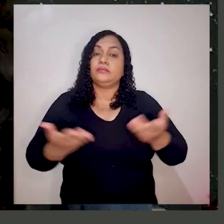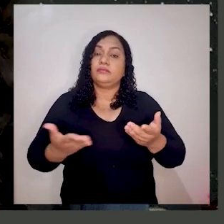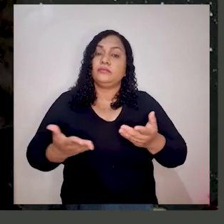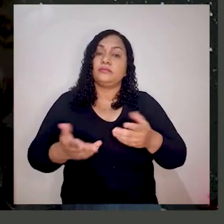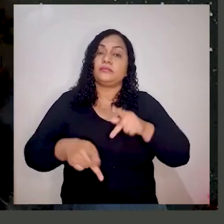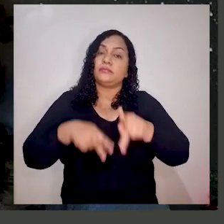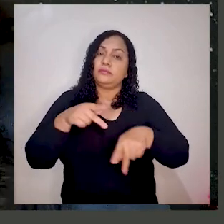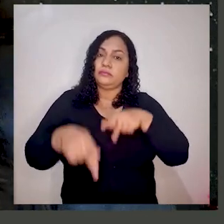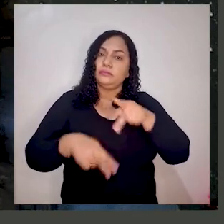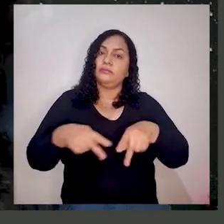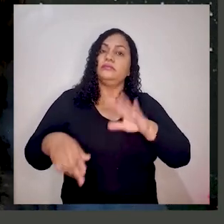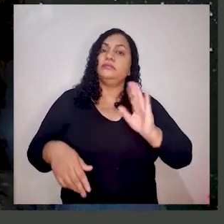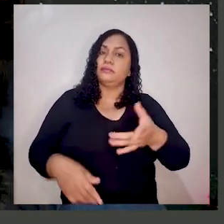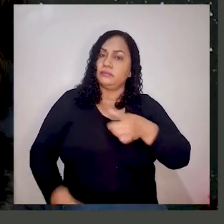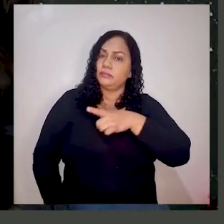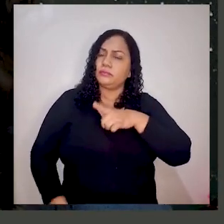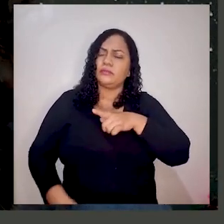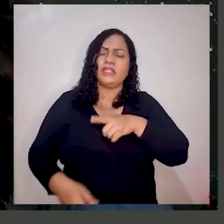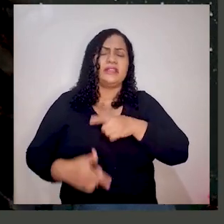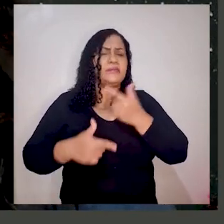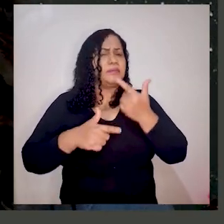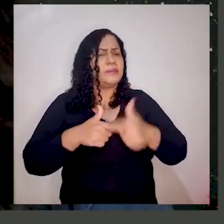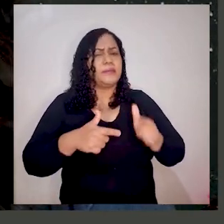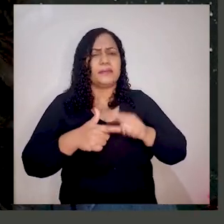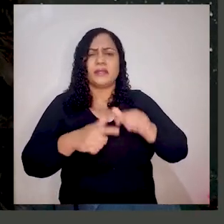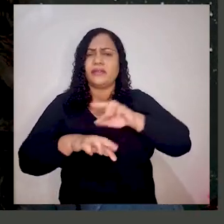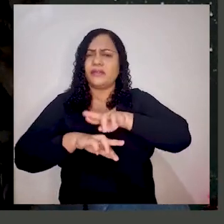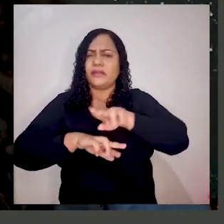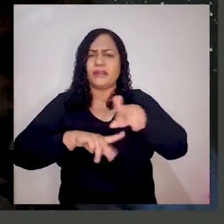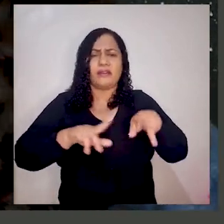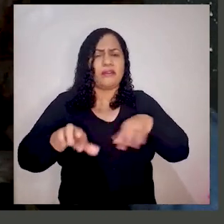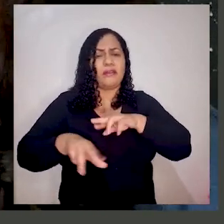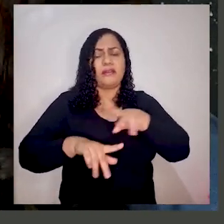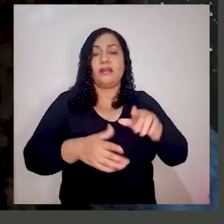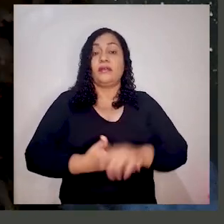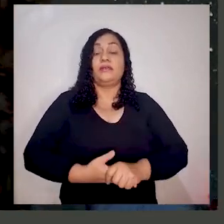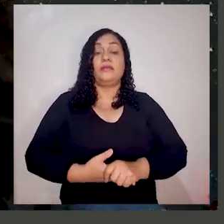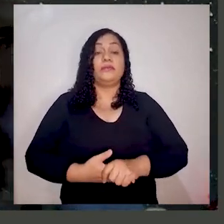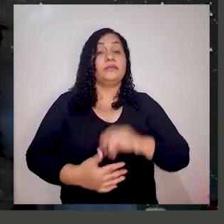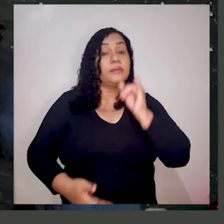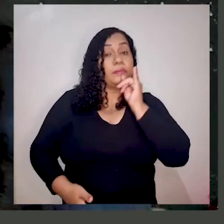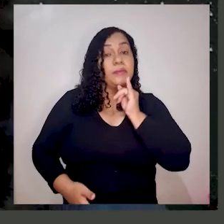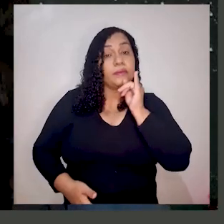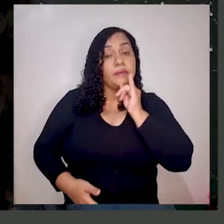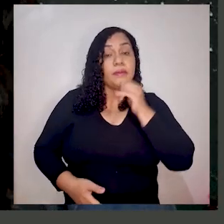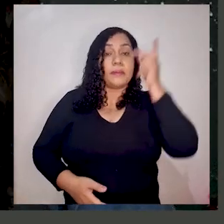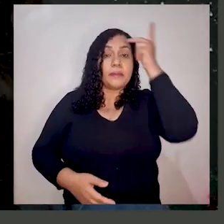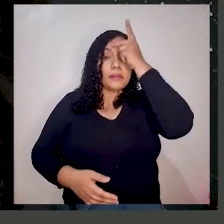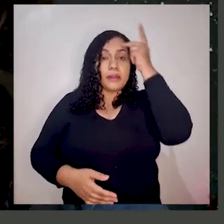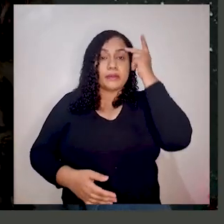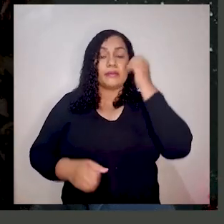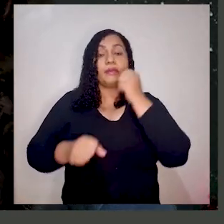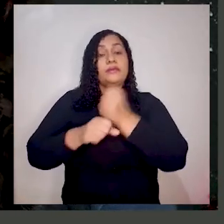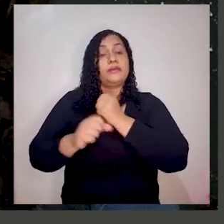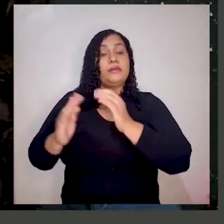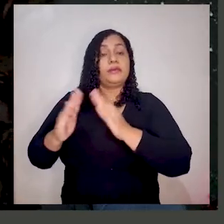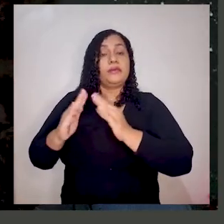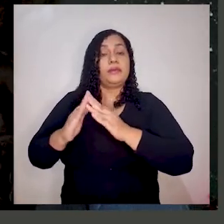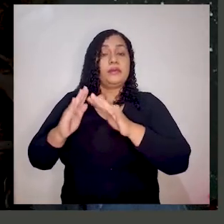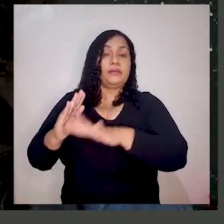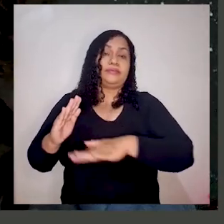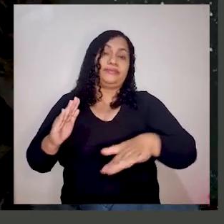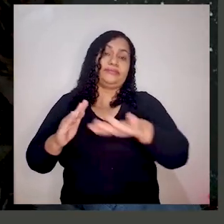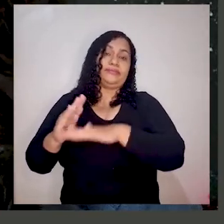Atualmente, com a população que temos, já existem diversos problemas, como, por exemplo, ocupação de terrenos de forma